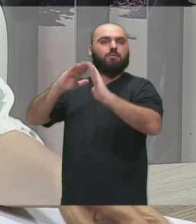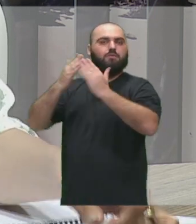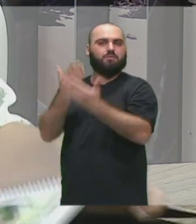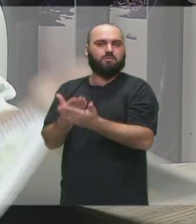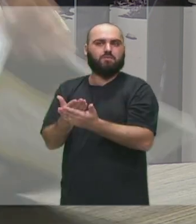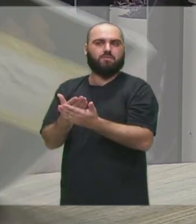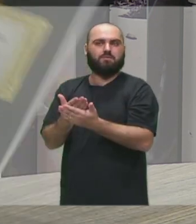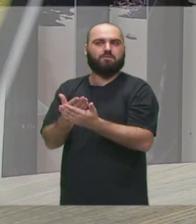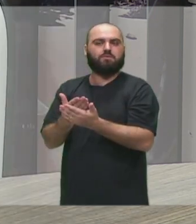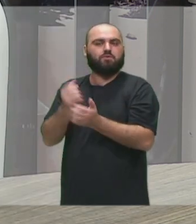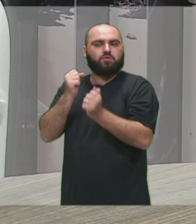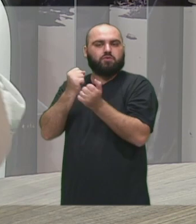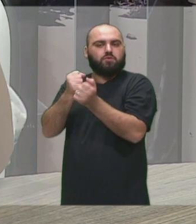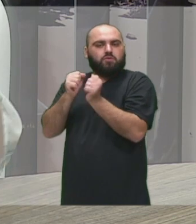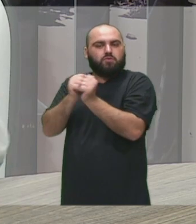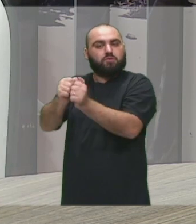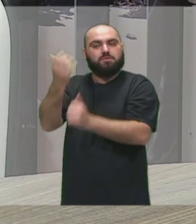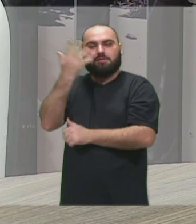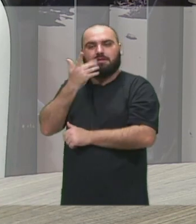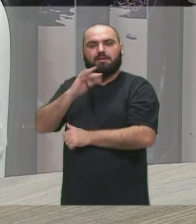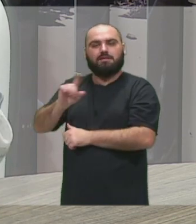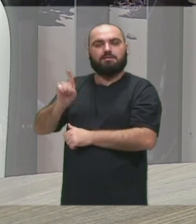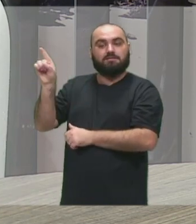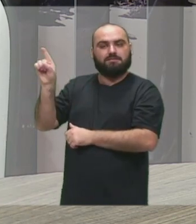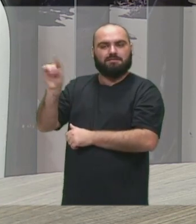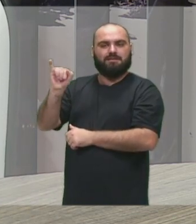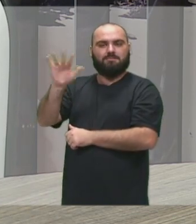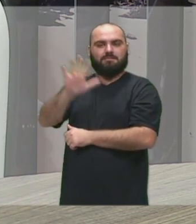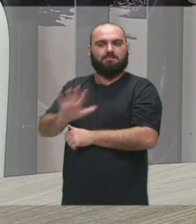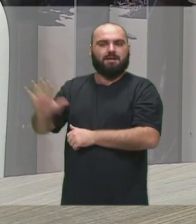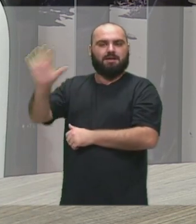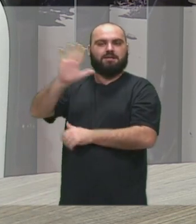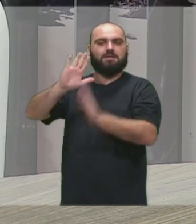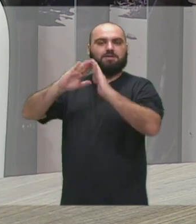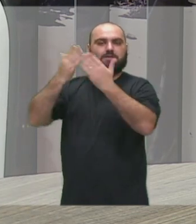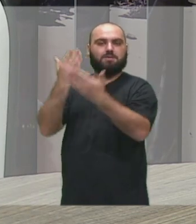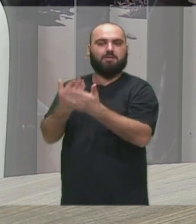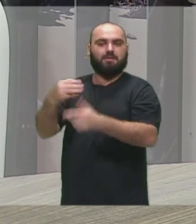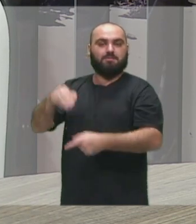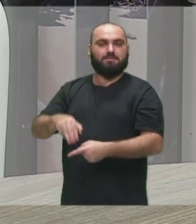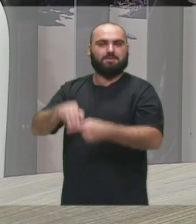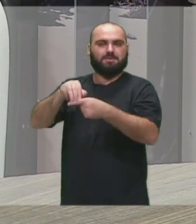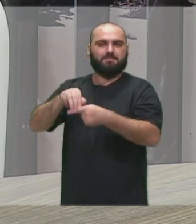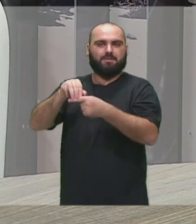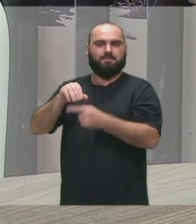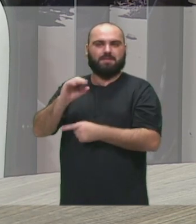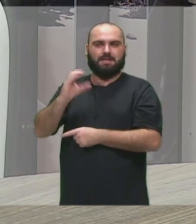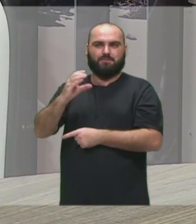as crianças. Eu tenho essa imagem aqui, que é das escolas municipais de Camboriú,